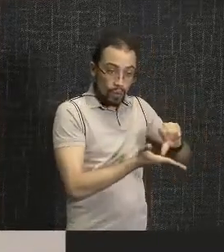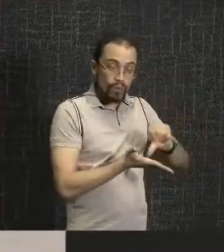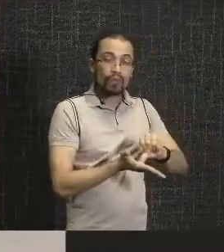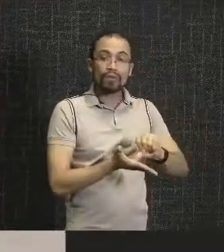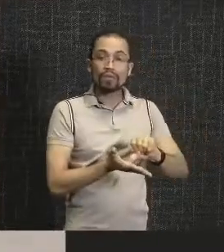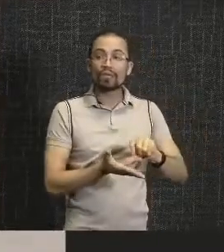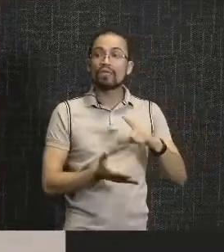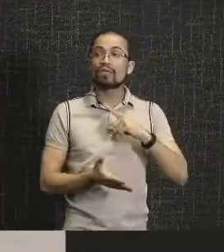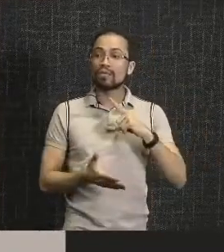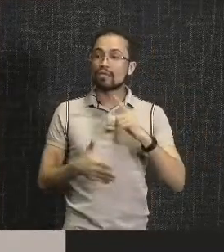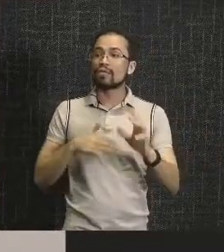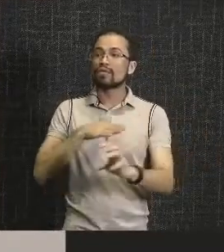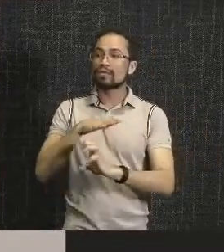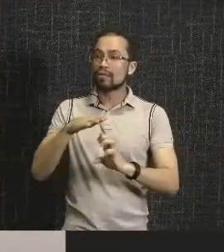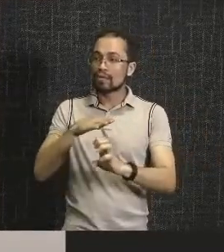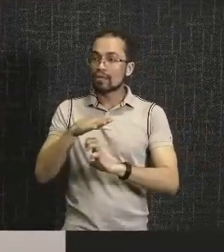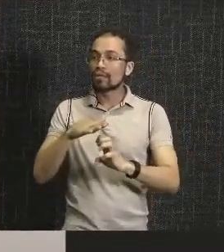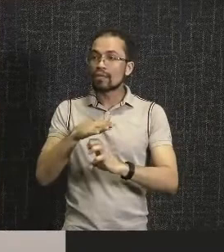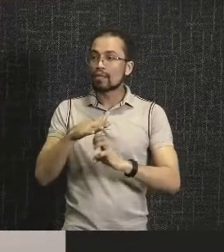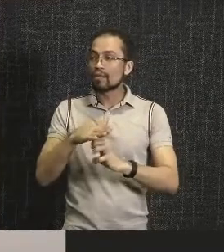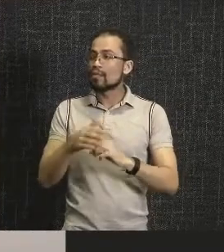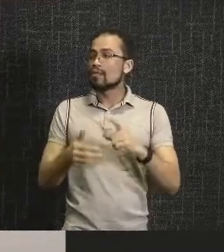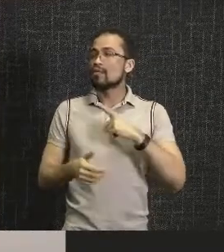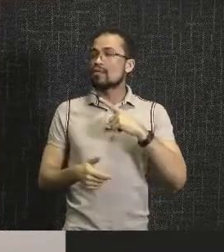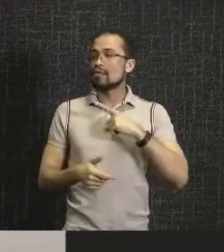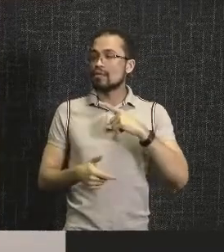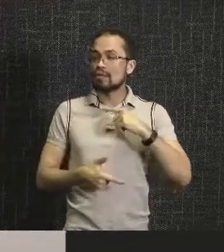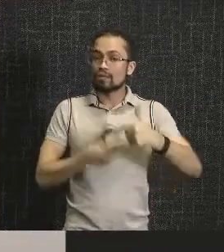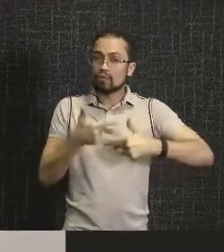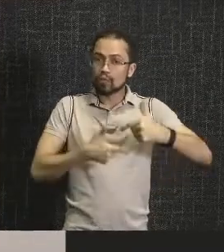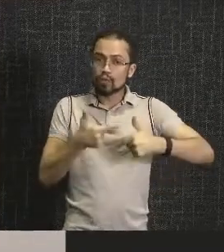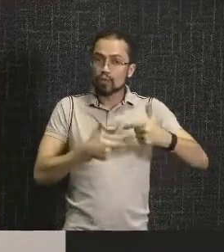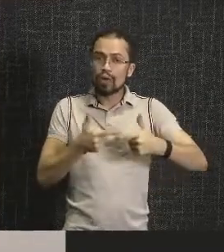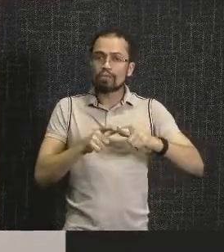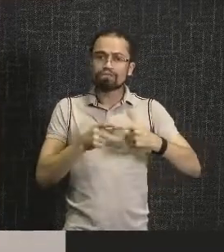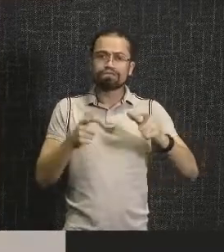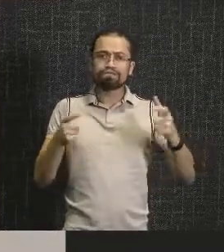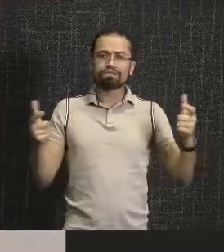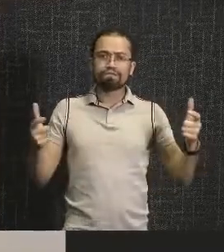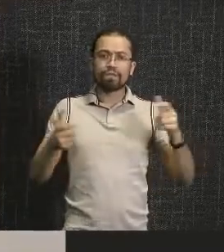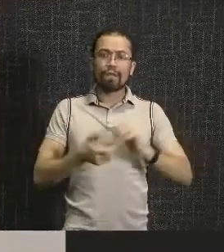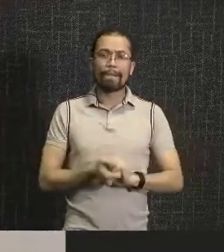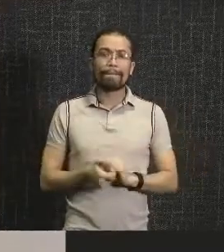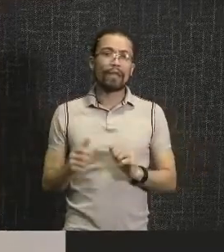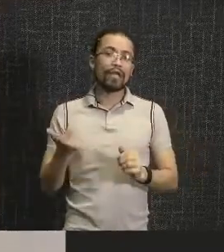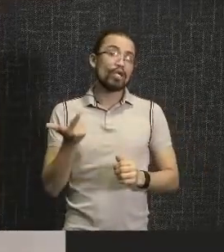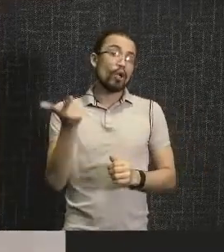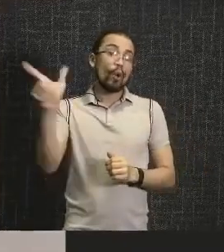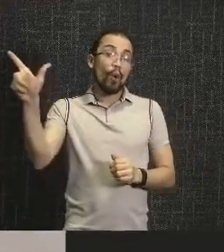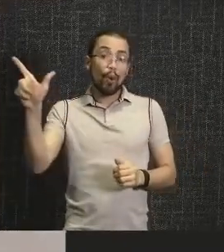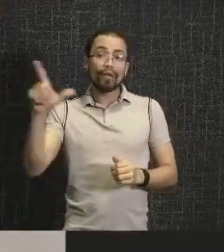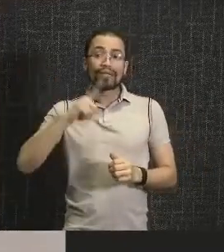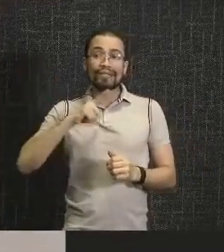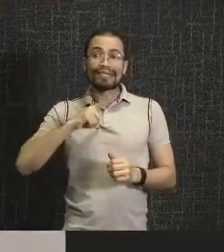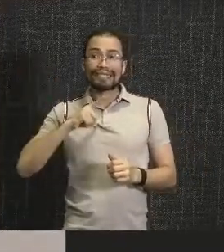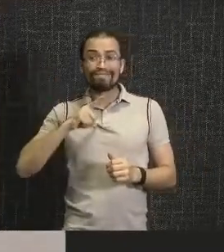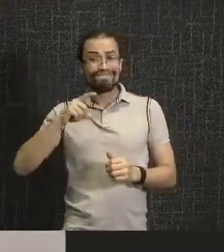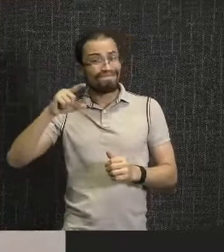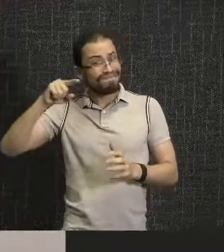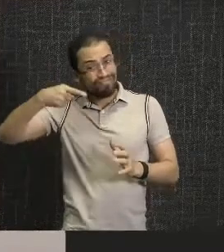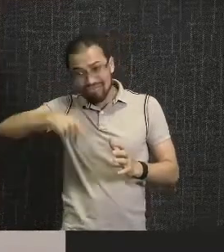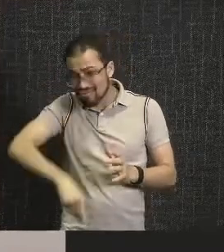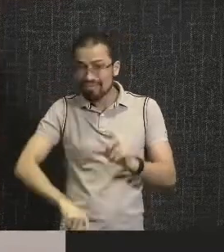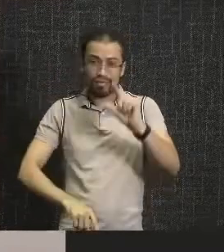ter empresas que têm a produtividade muito alta e outras com a produtividade muito baixa.